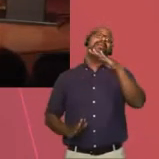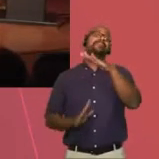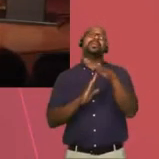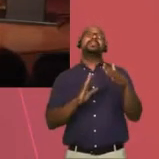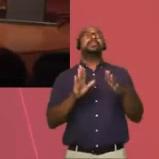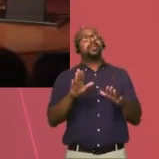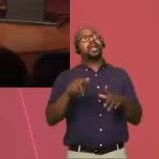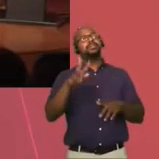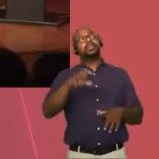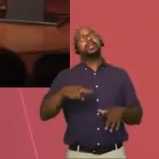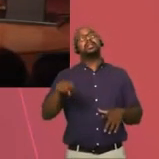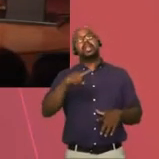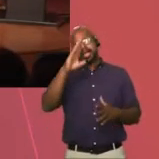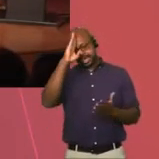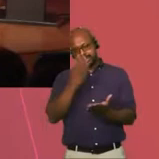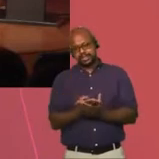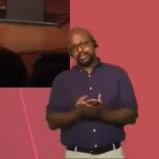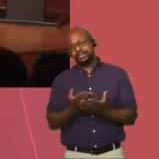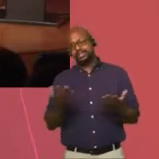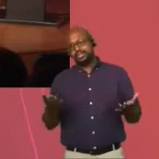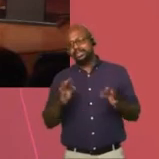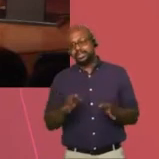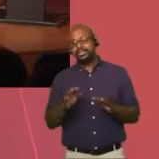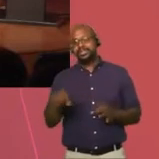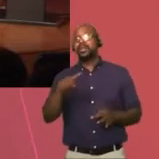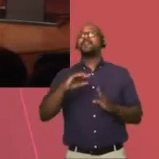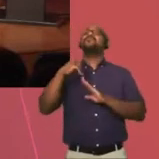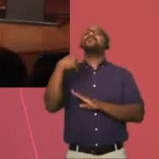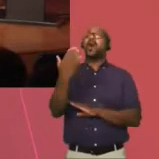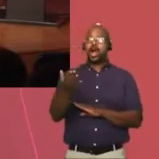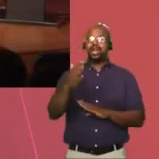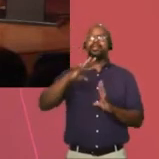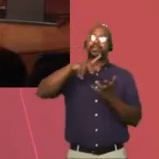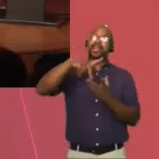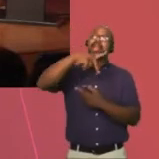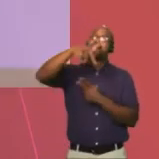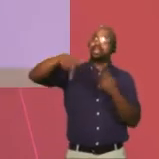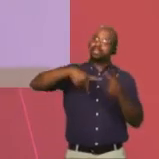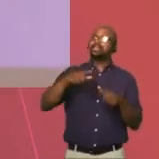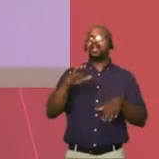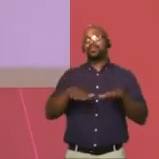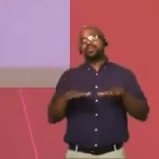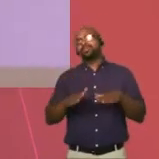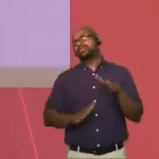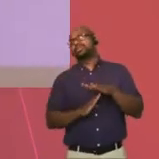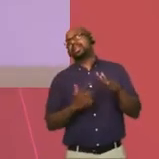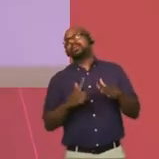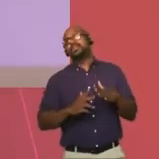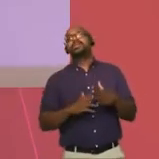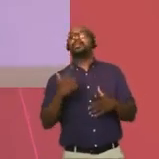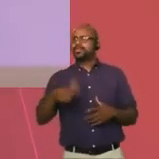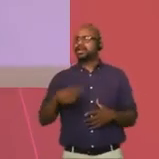mas para quem é que acredita para ser seres por esta terra de repente né isso temos mais uma pergunta